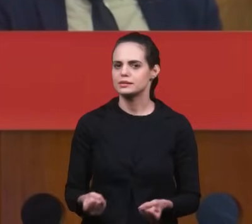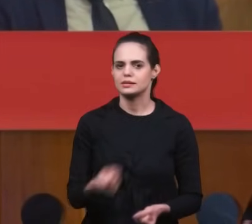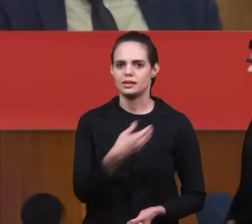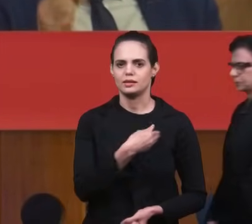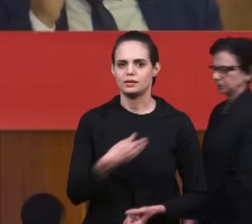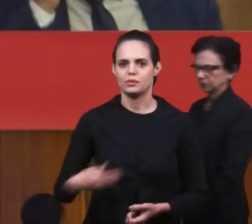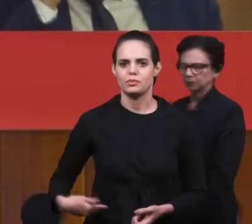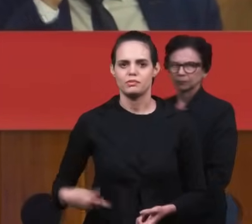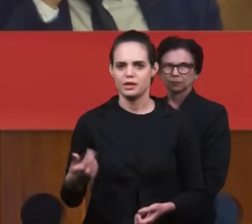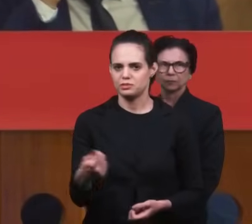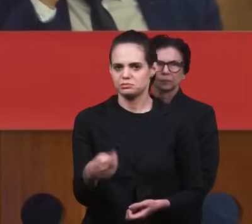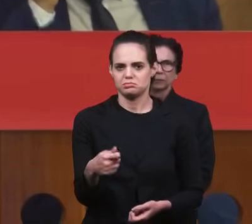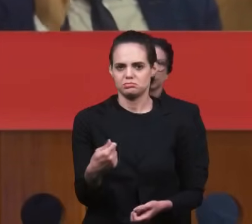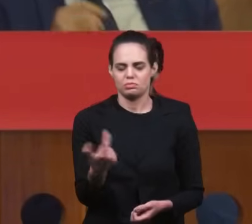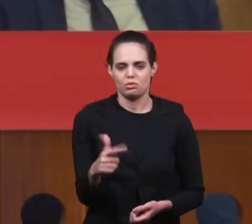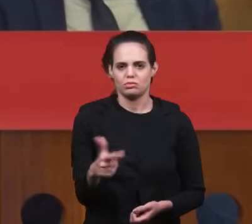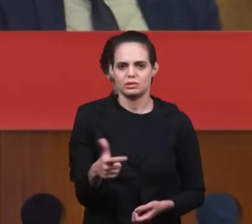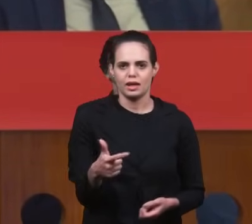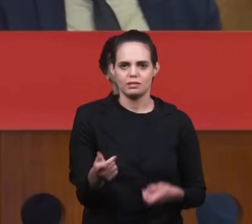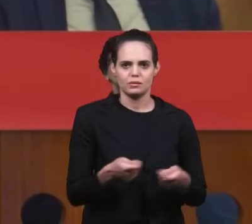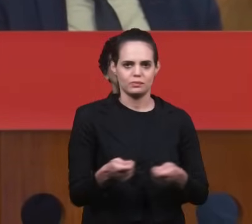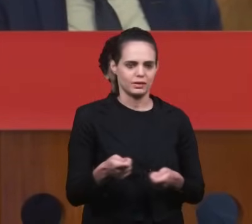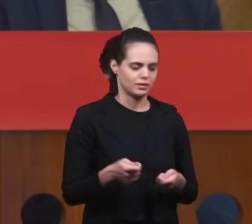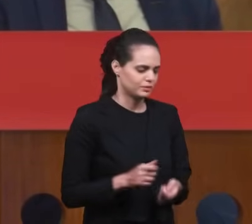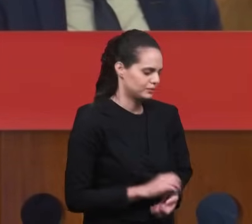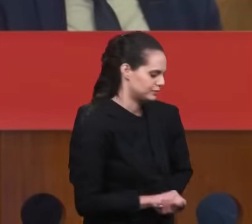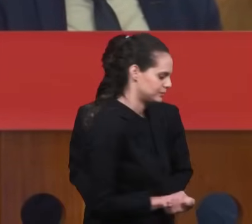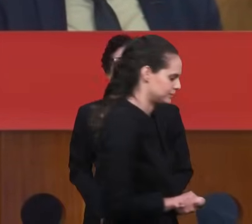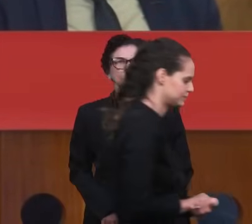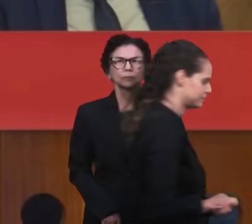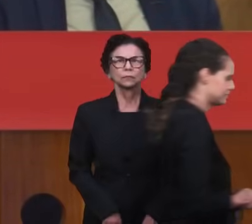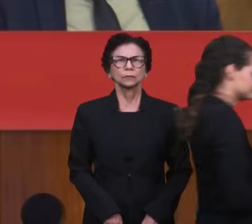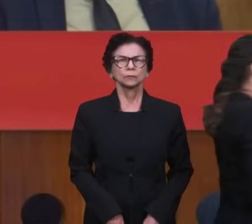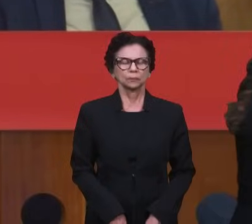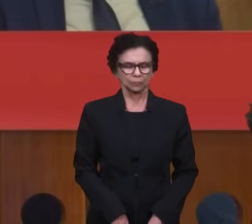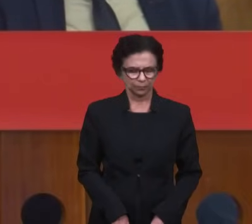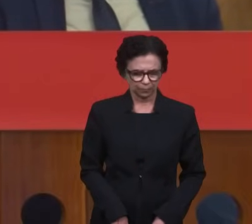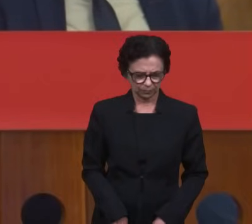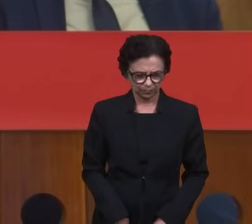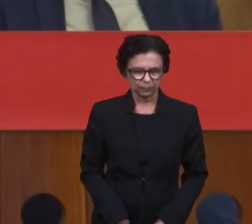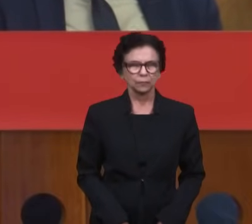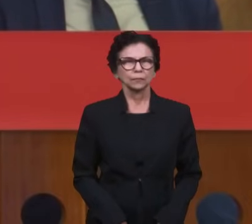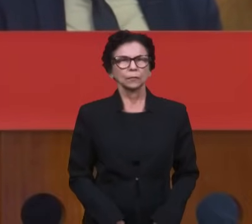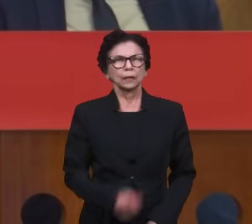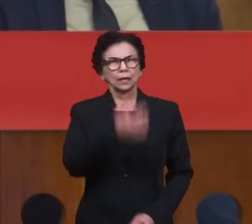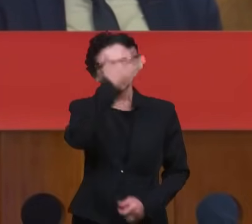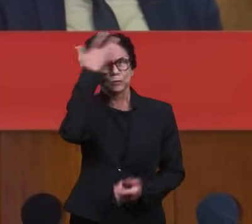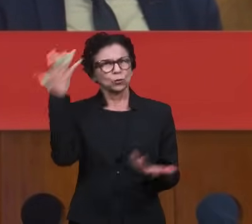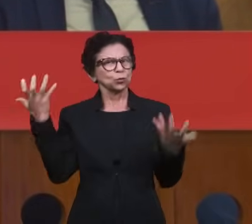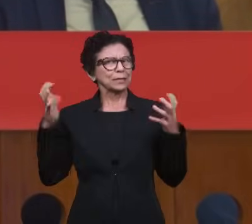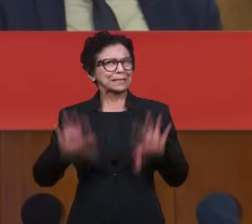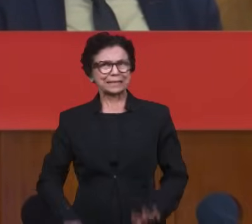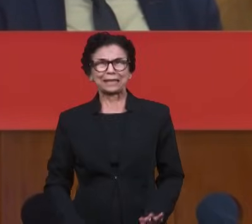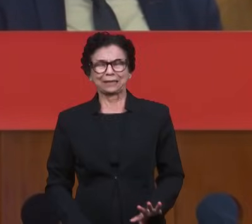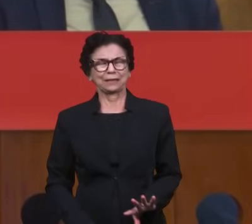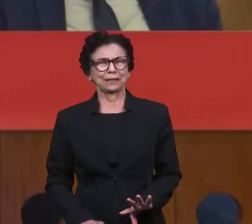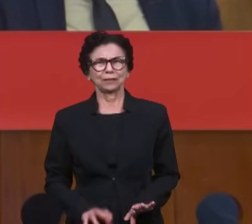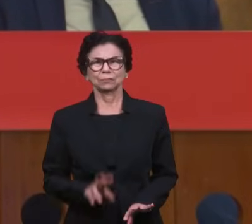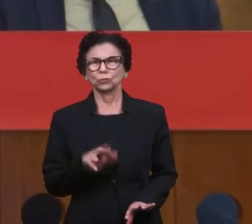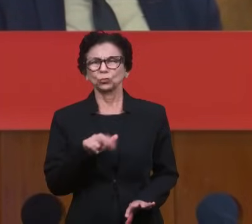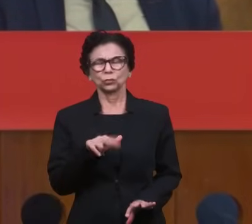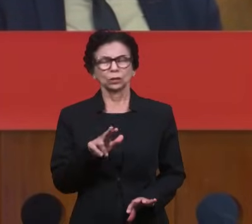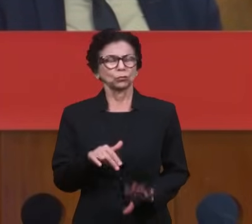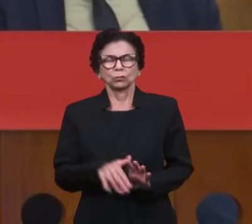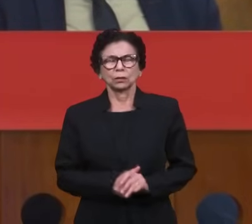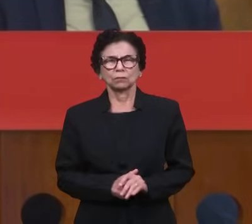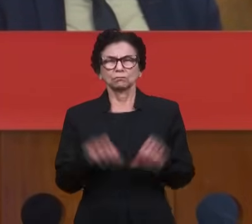governo faz tudo que pode fazer, mas não presta, então não tem jeito. Nenhum sistema agradou o homem, ninguém, não adianta. Você